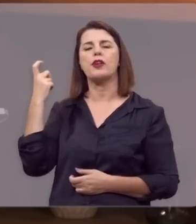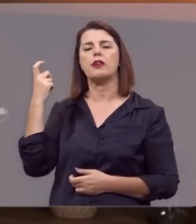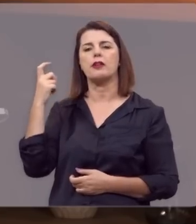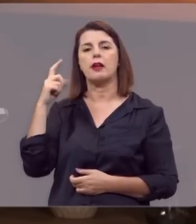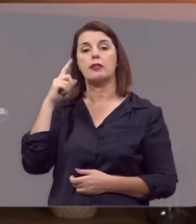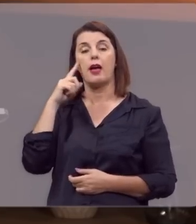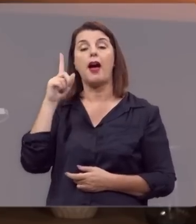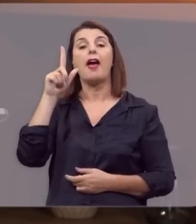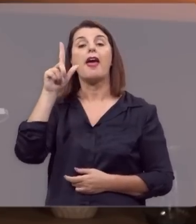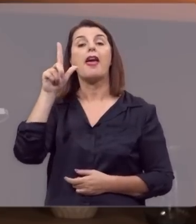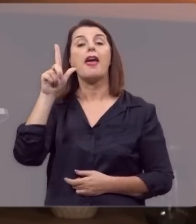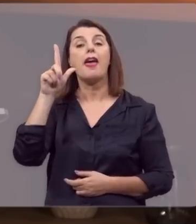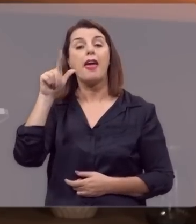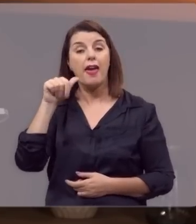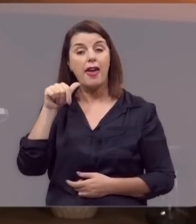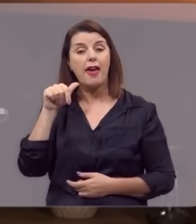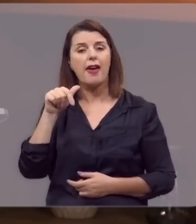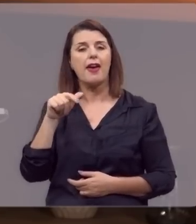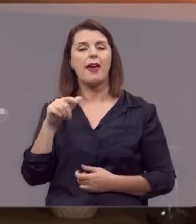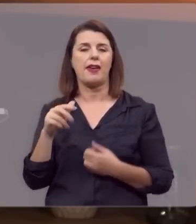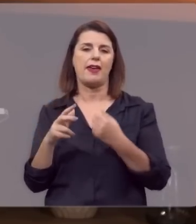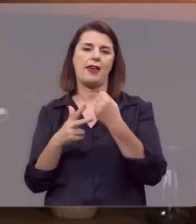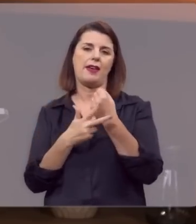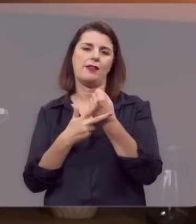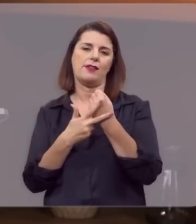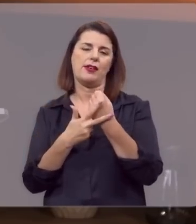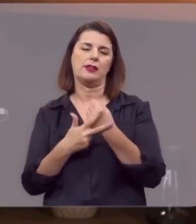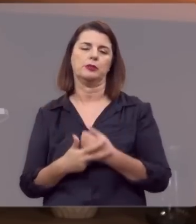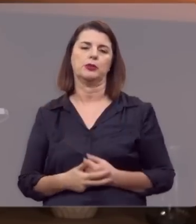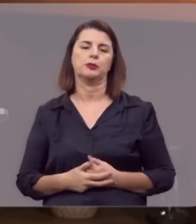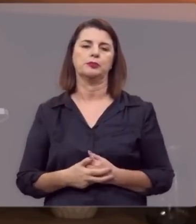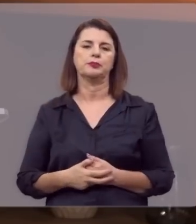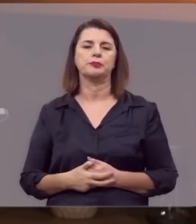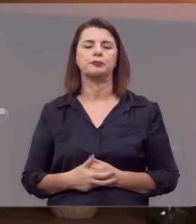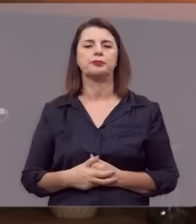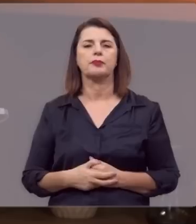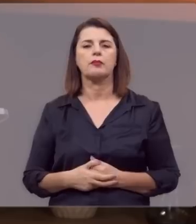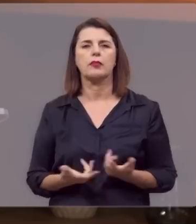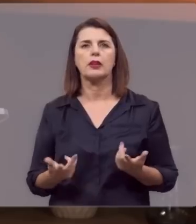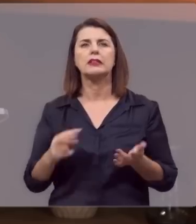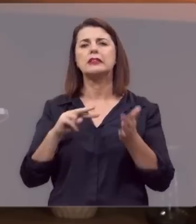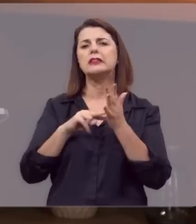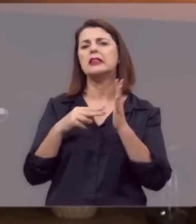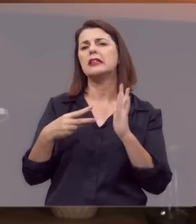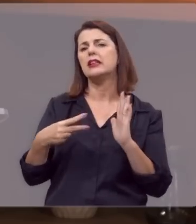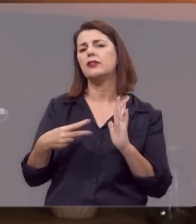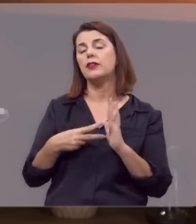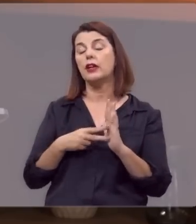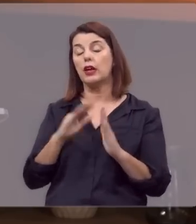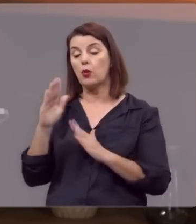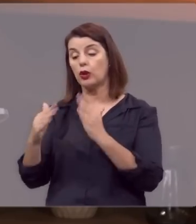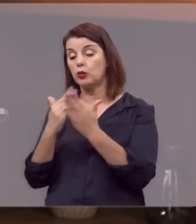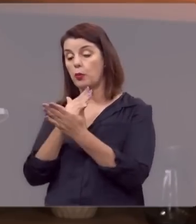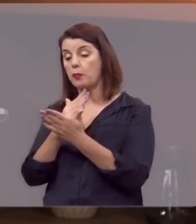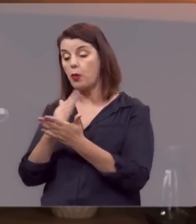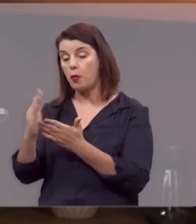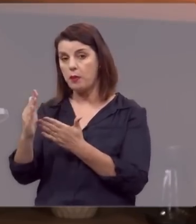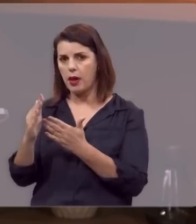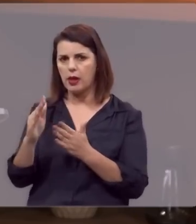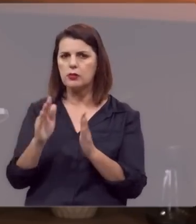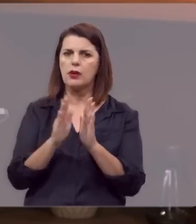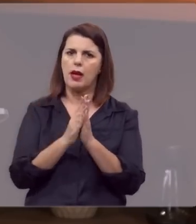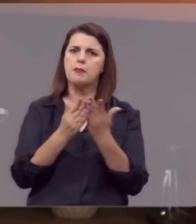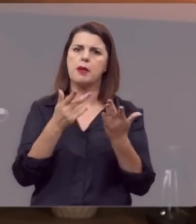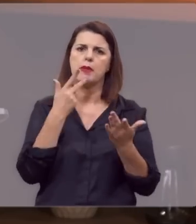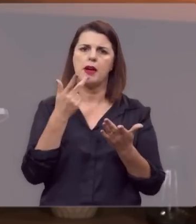no pretérito imperfeito. No princípio era o Verbo. Isso significa que quando tudo teve um princípio, e a Bíblia